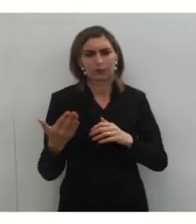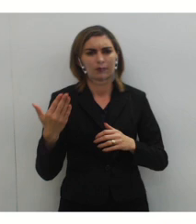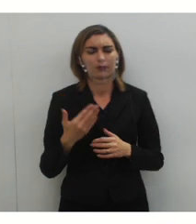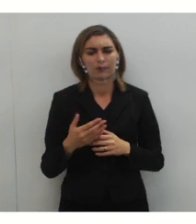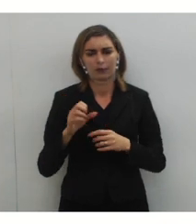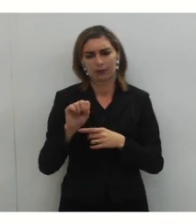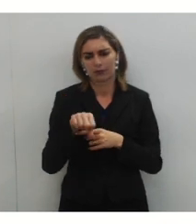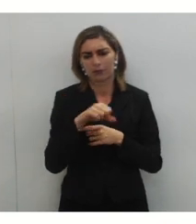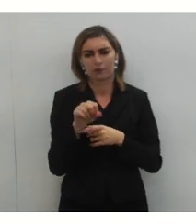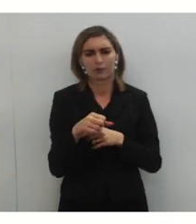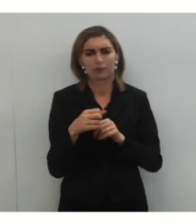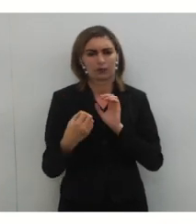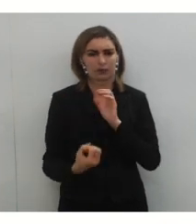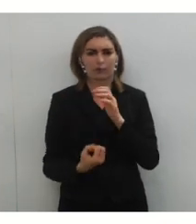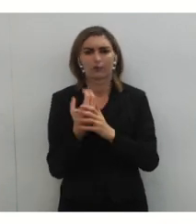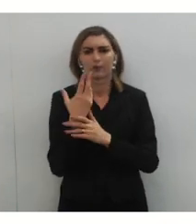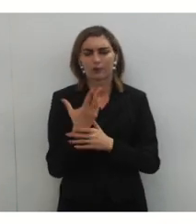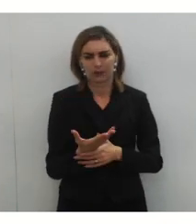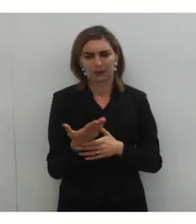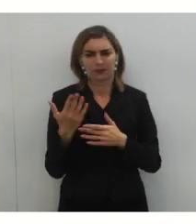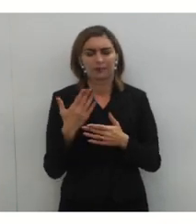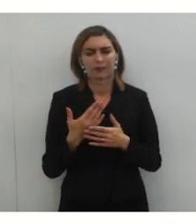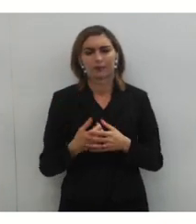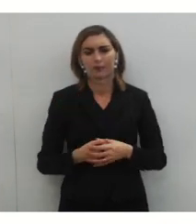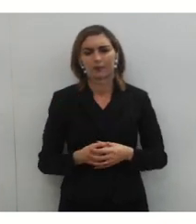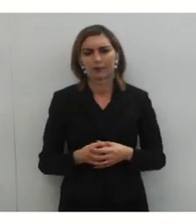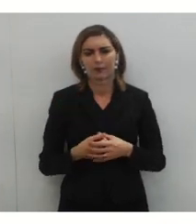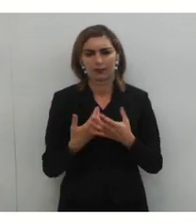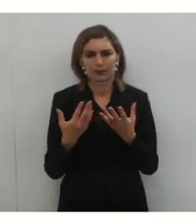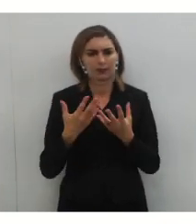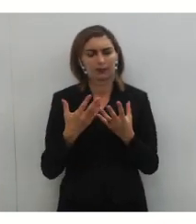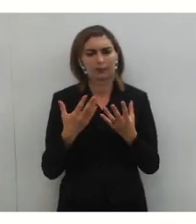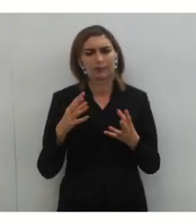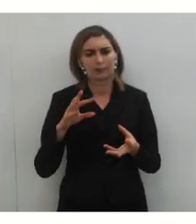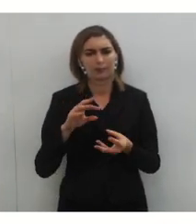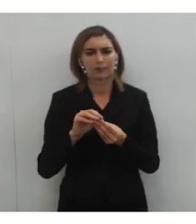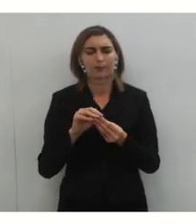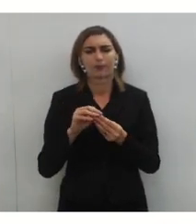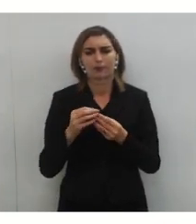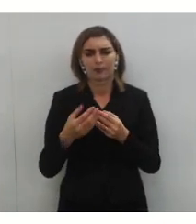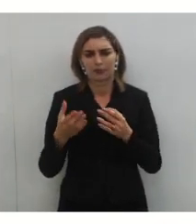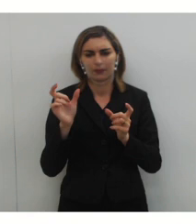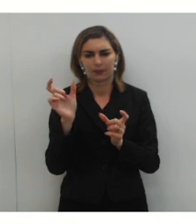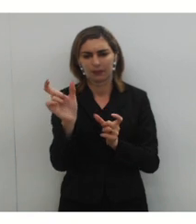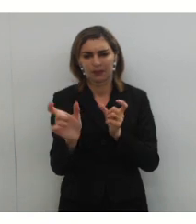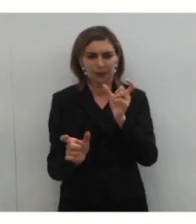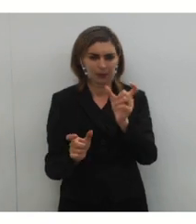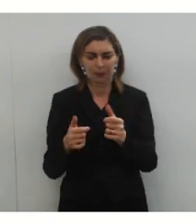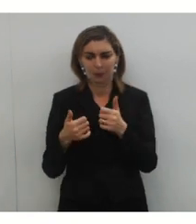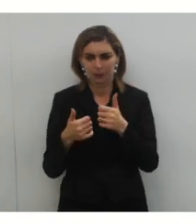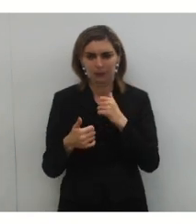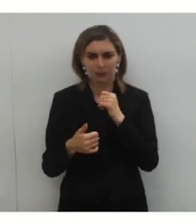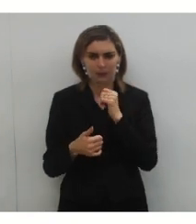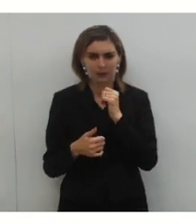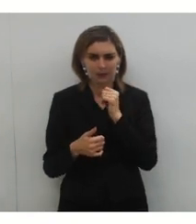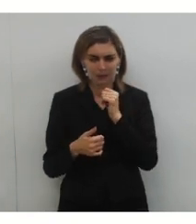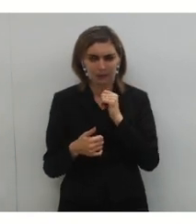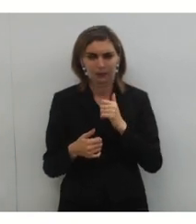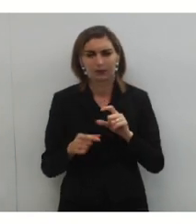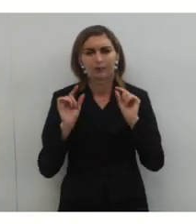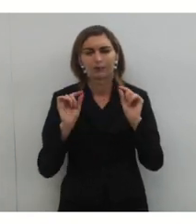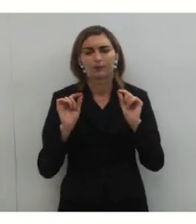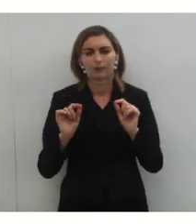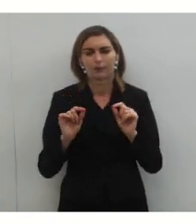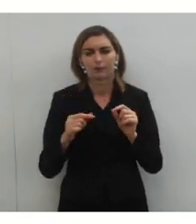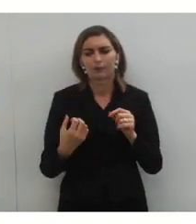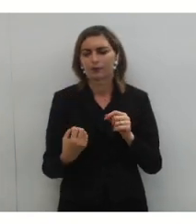o sujeito ele aparece aí concretizado em forma de palavra, tá bom? Então, quem foi